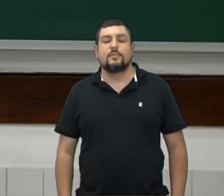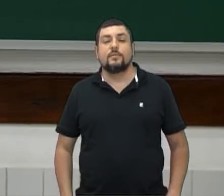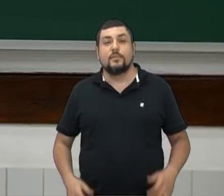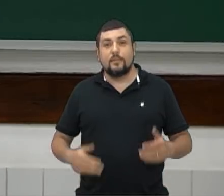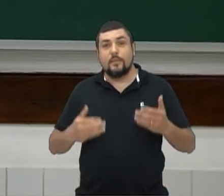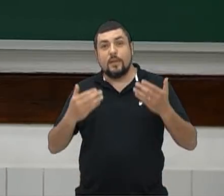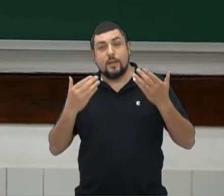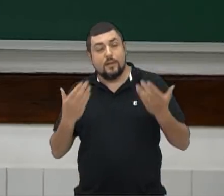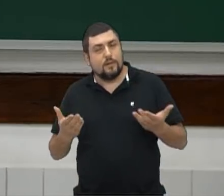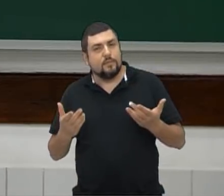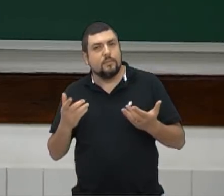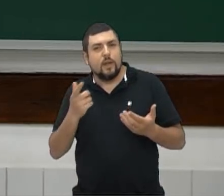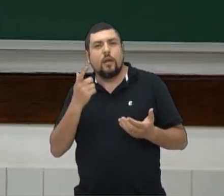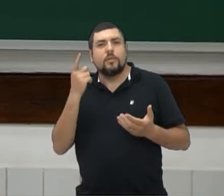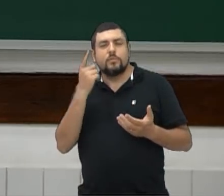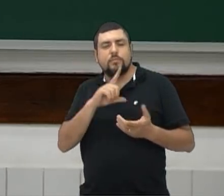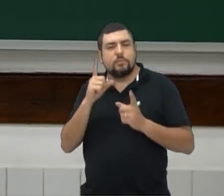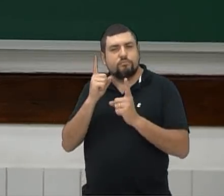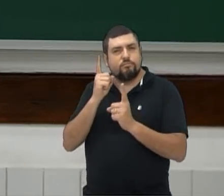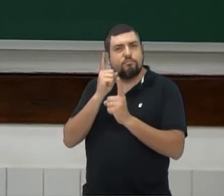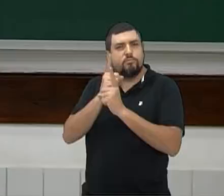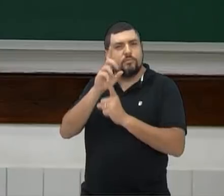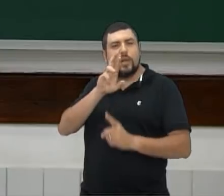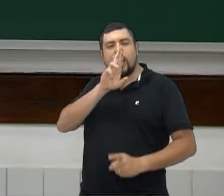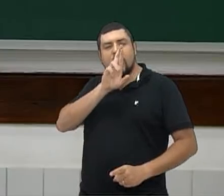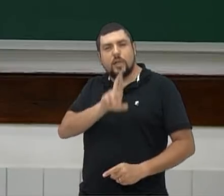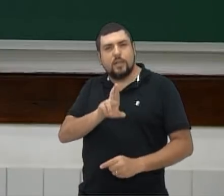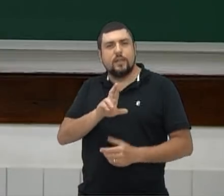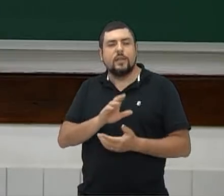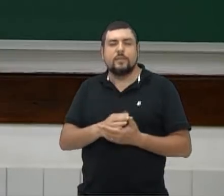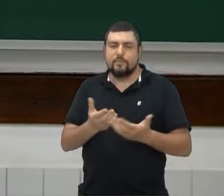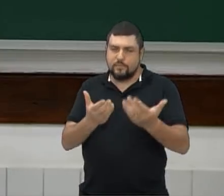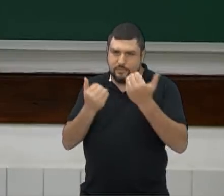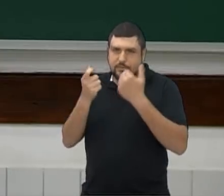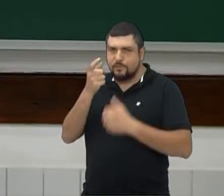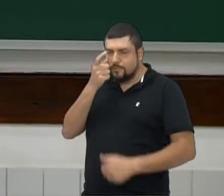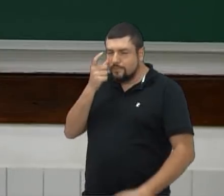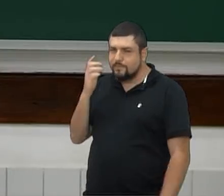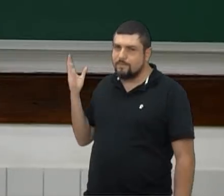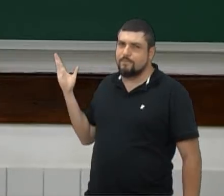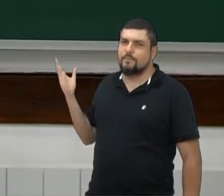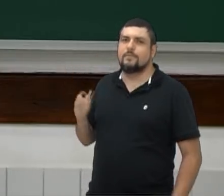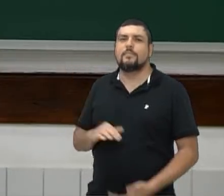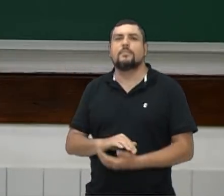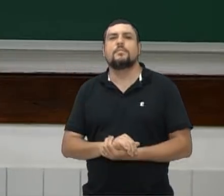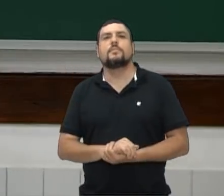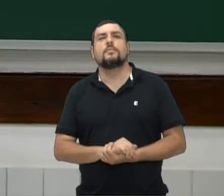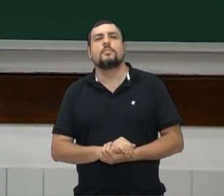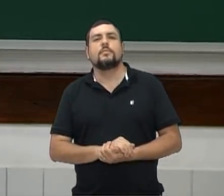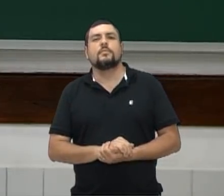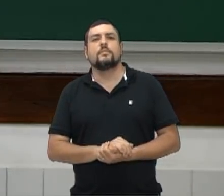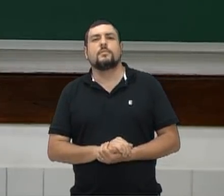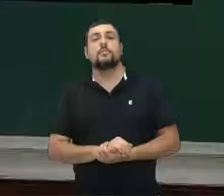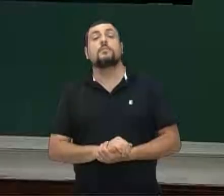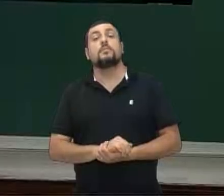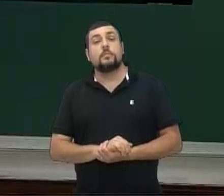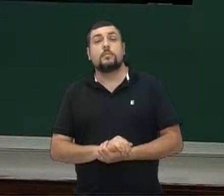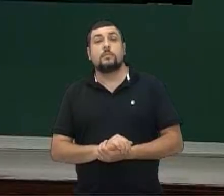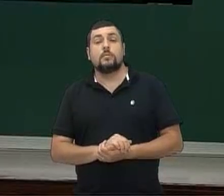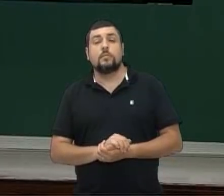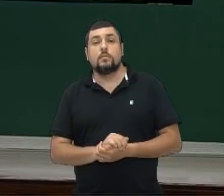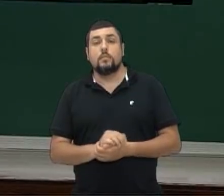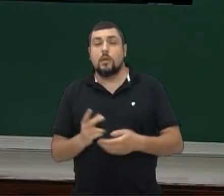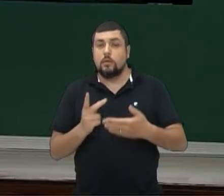Então, alunos, conseguiram identificar? Vem com o professor aqui, vamos verificar? Olha só, com base nas